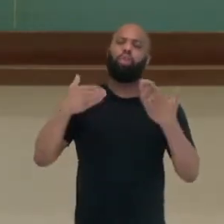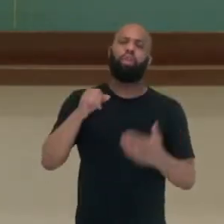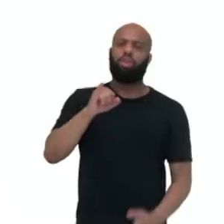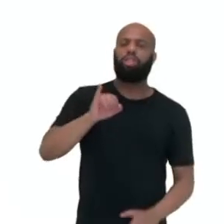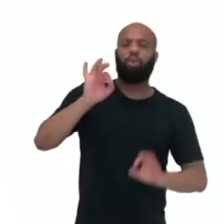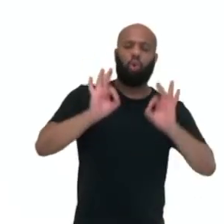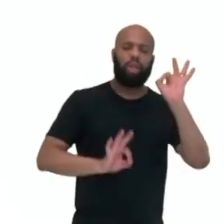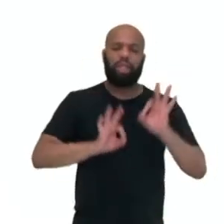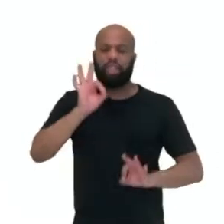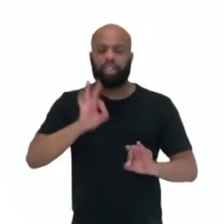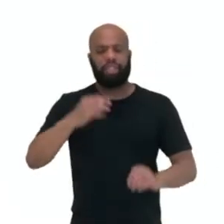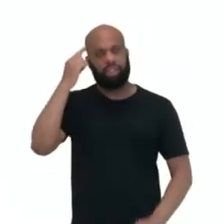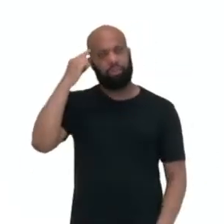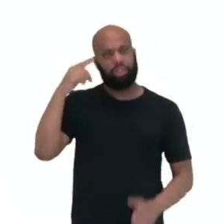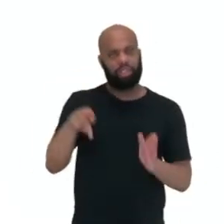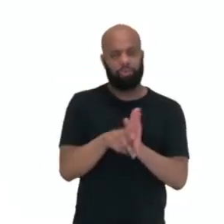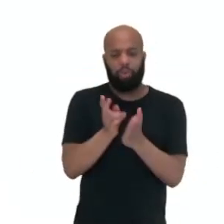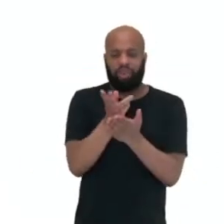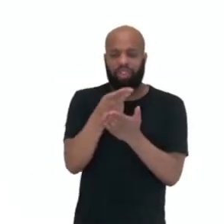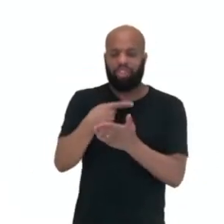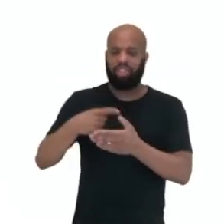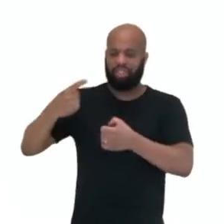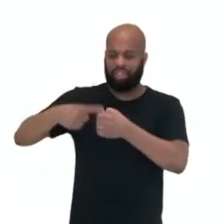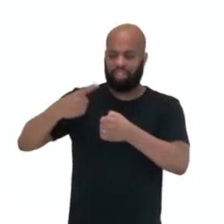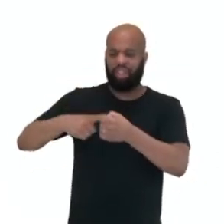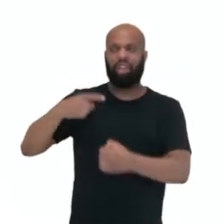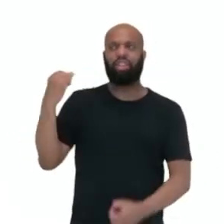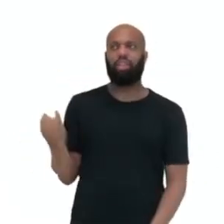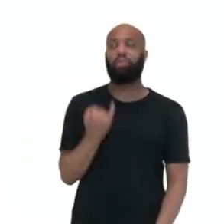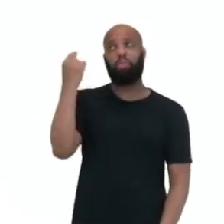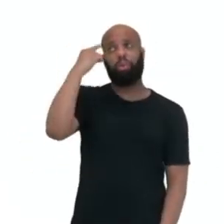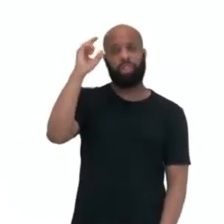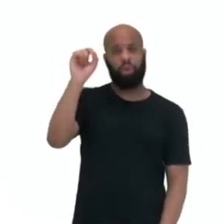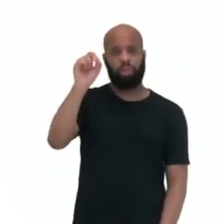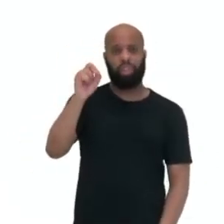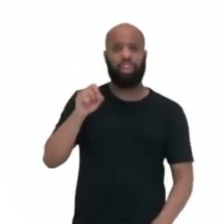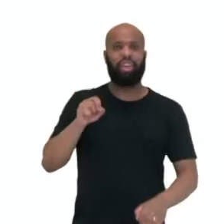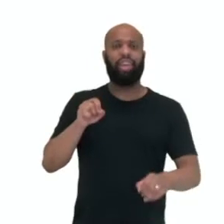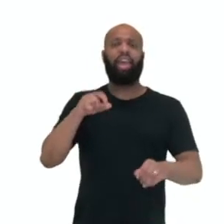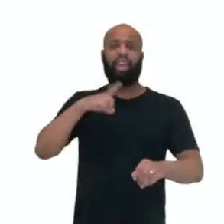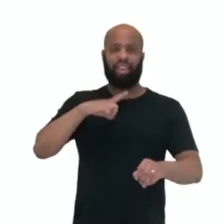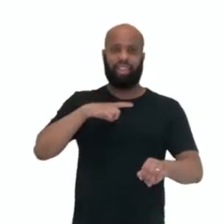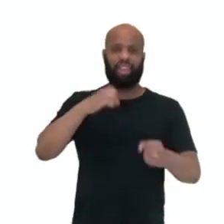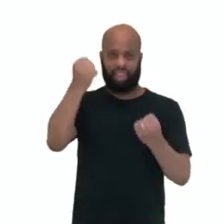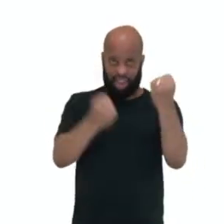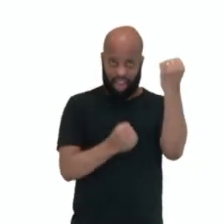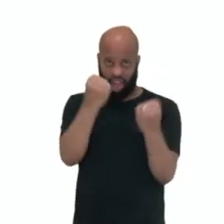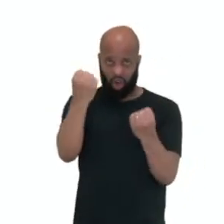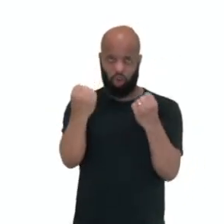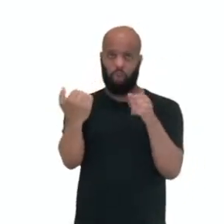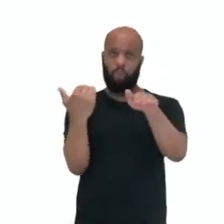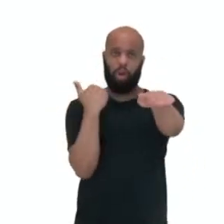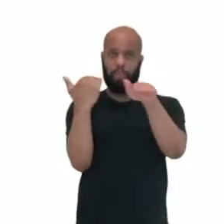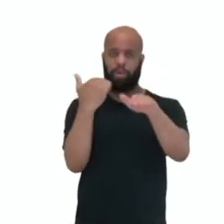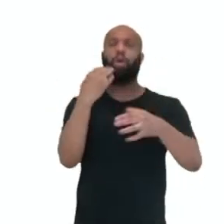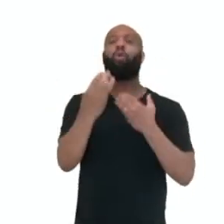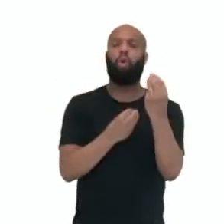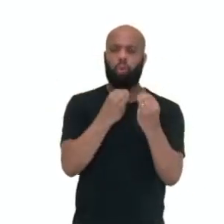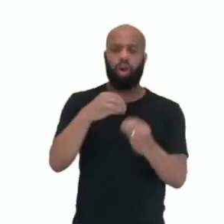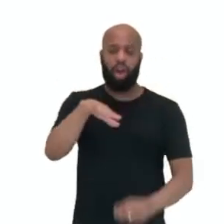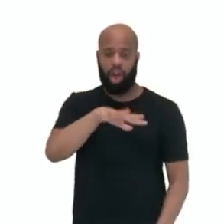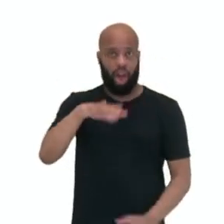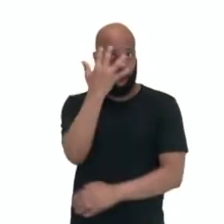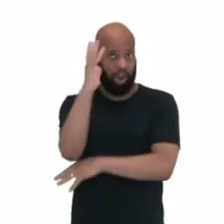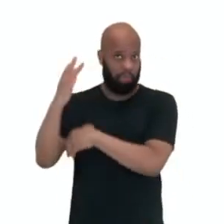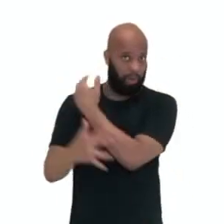uma cidade, é importante pensar no fluxo de carros, na quantidade de hospitais, áreas verdes e de lazer,